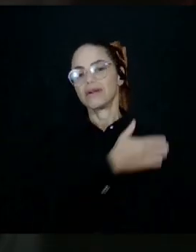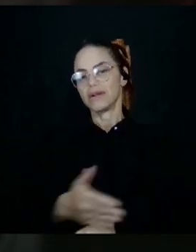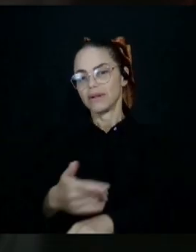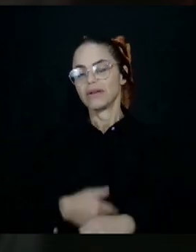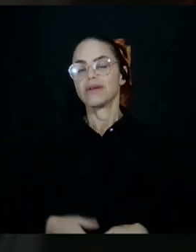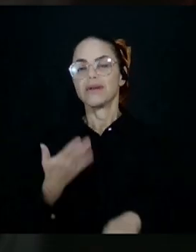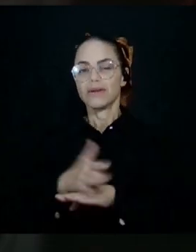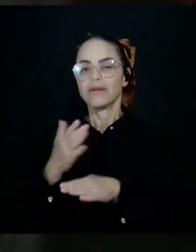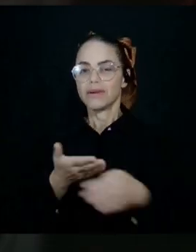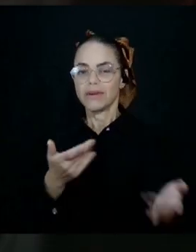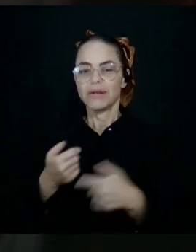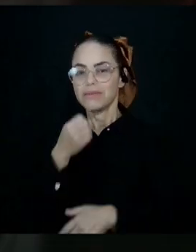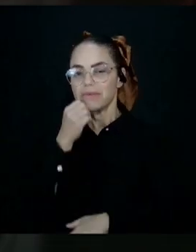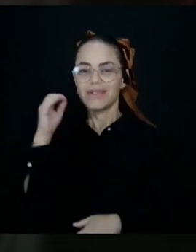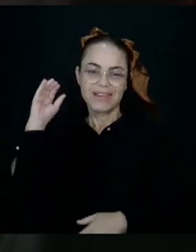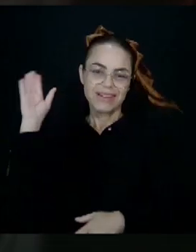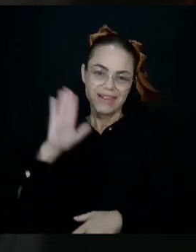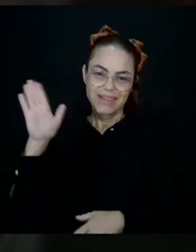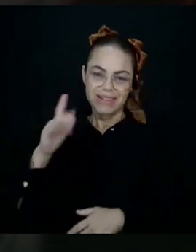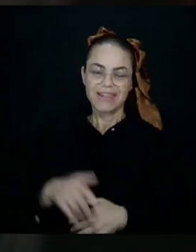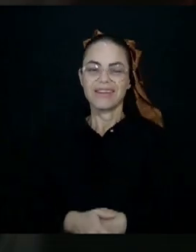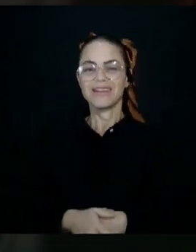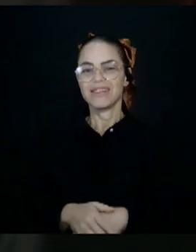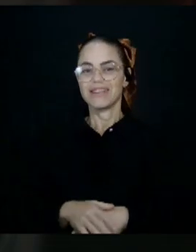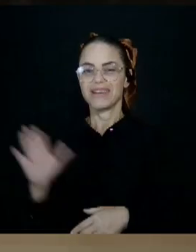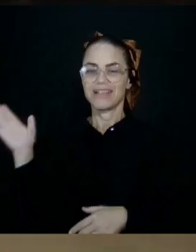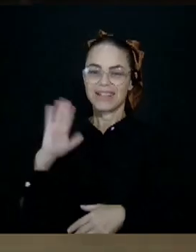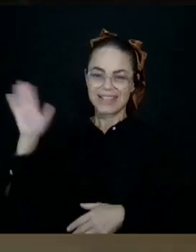grande para você, fique bem e até amanhã. Tchau, tchau.